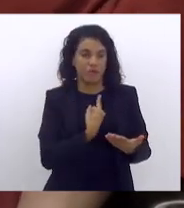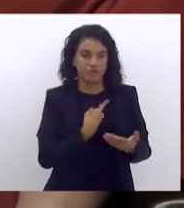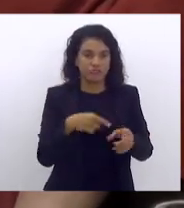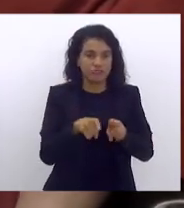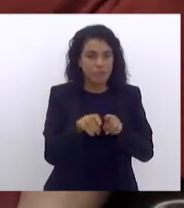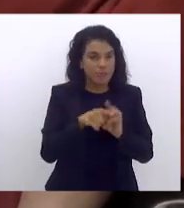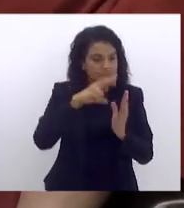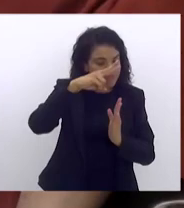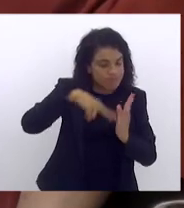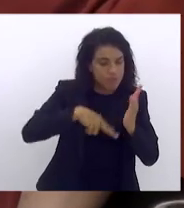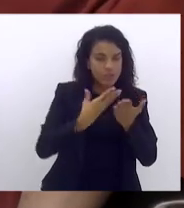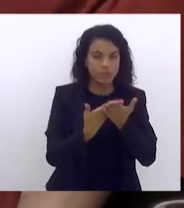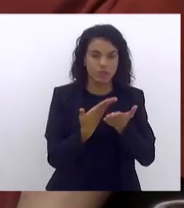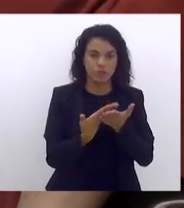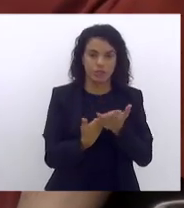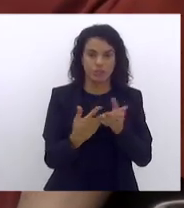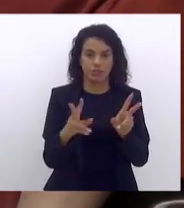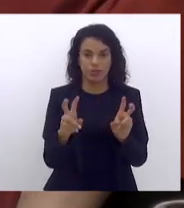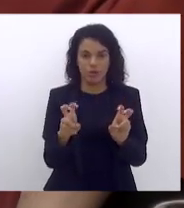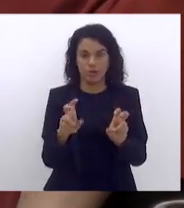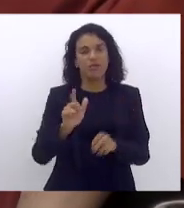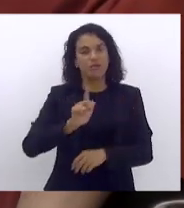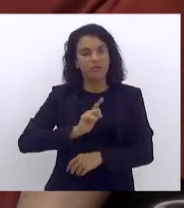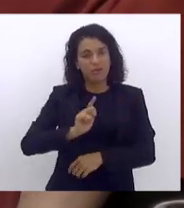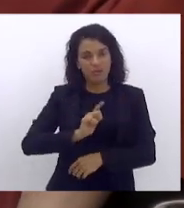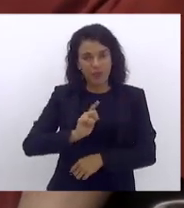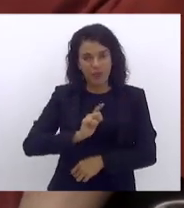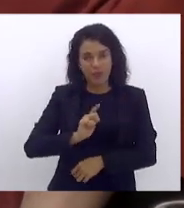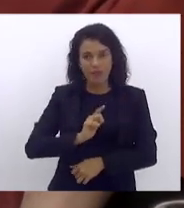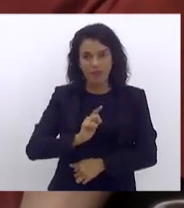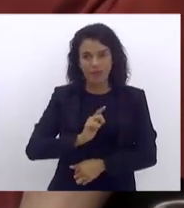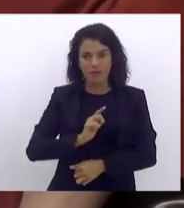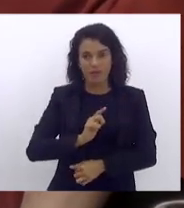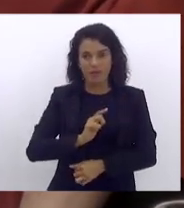também, porque já tem